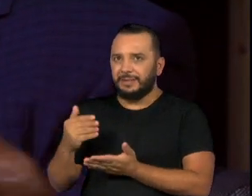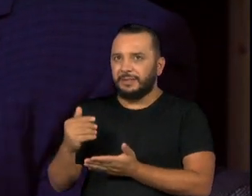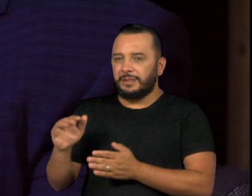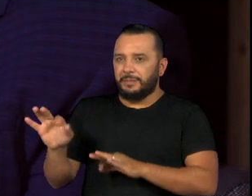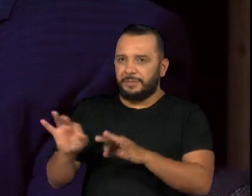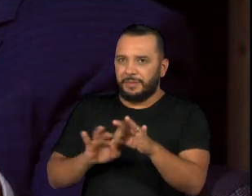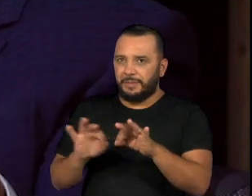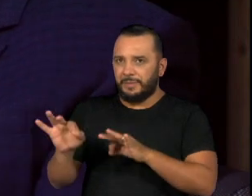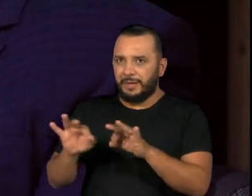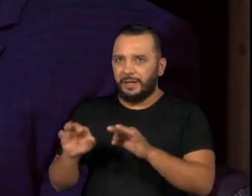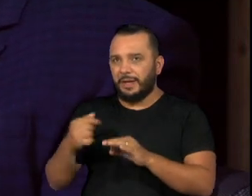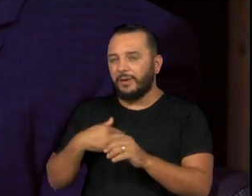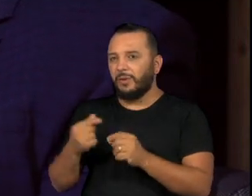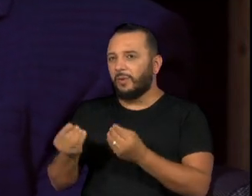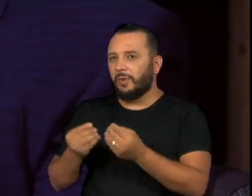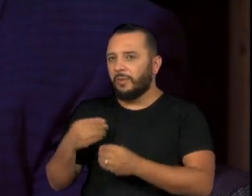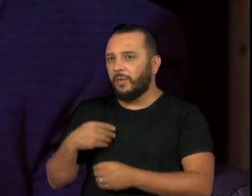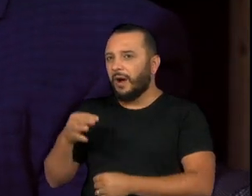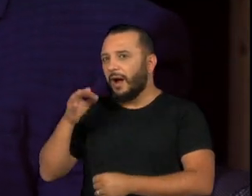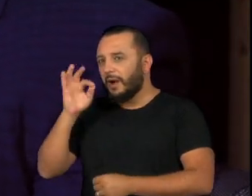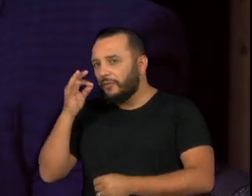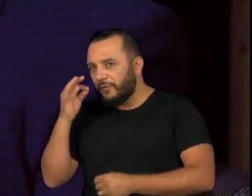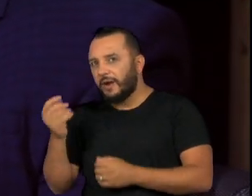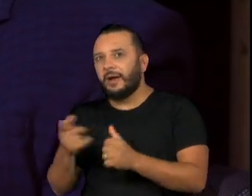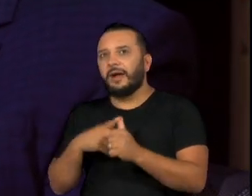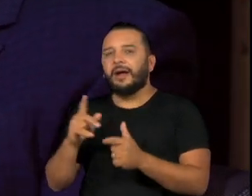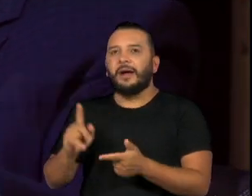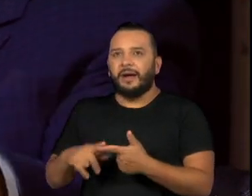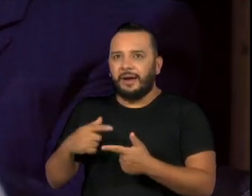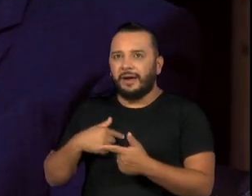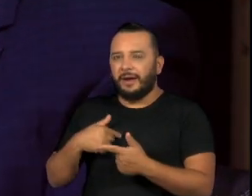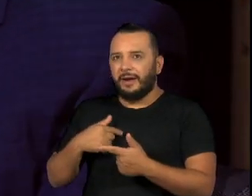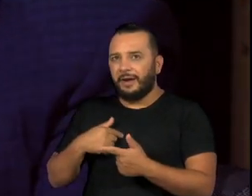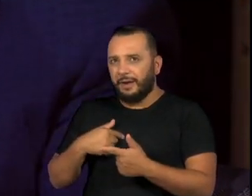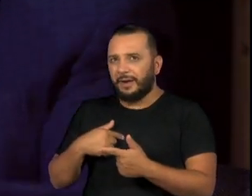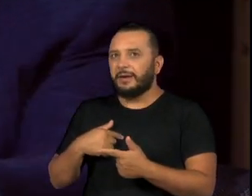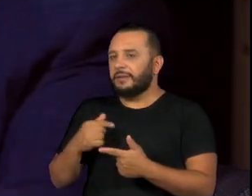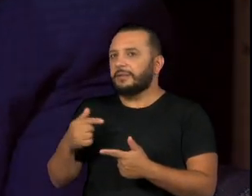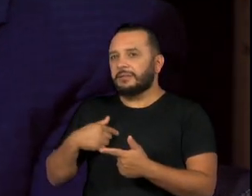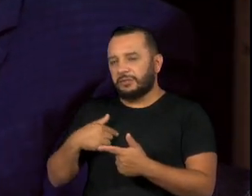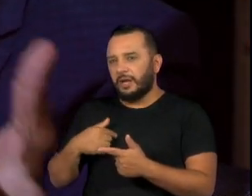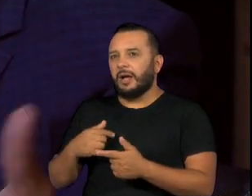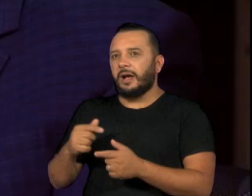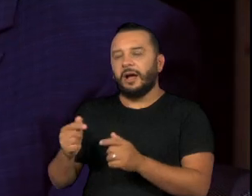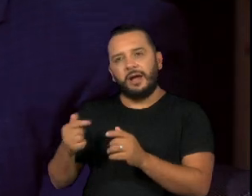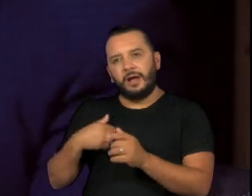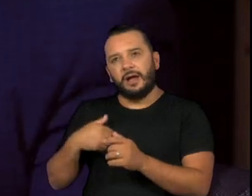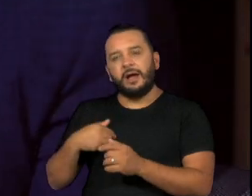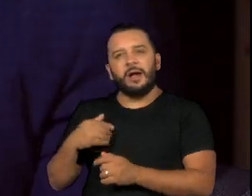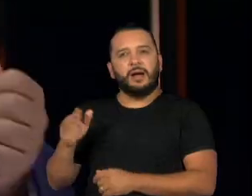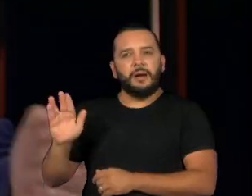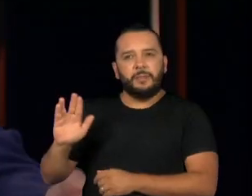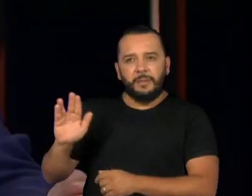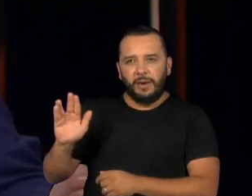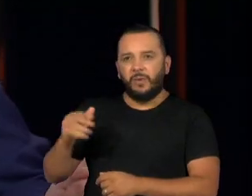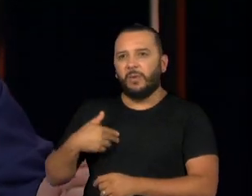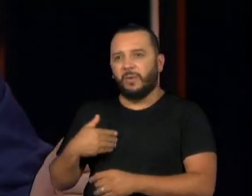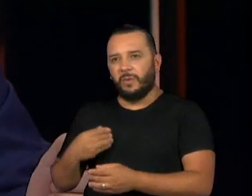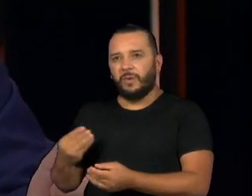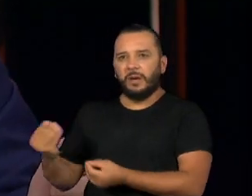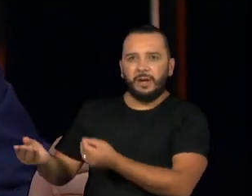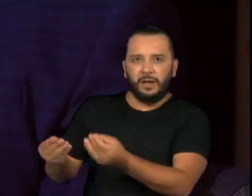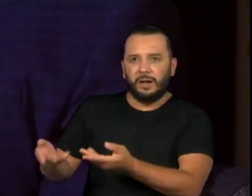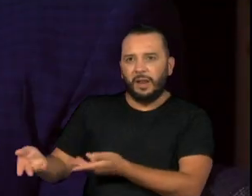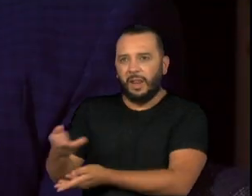achar seria outra a tô indo pagar as polícia cantando maconha por mês para servir só para você ver o que ela o outro